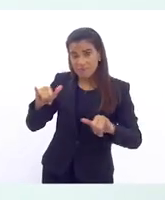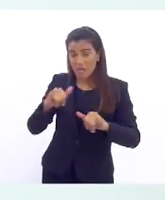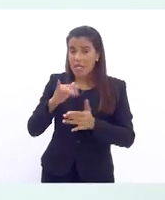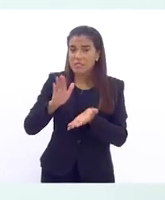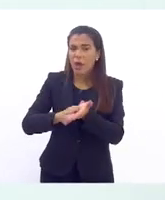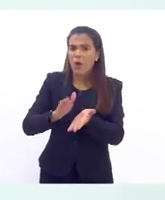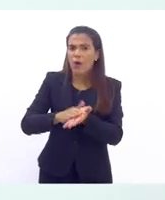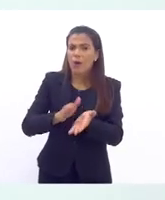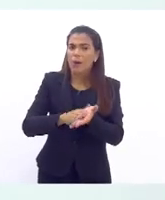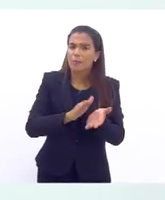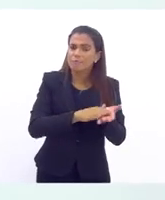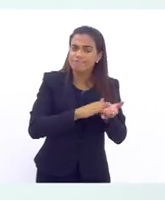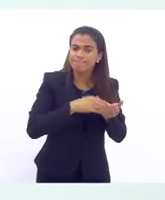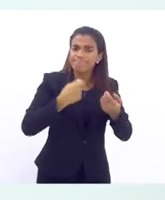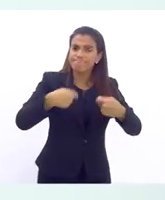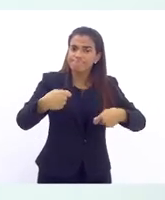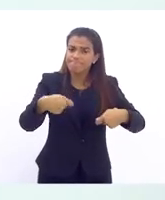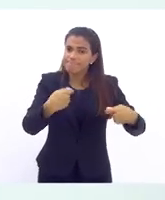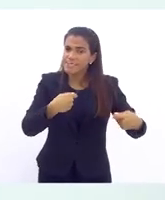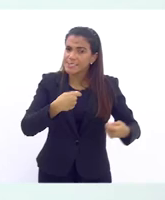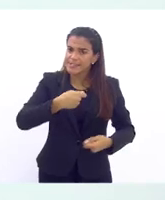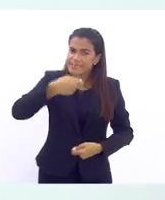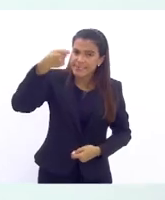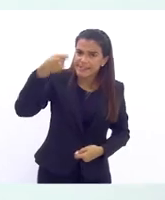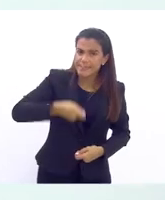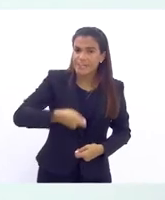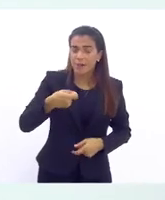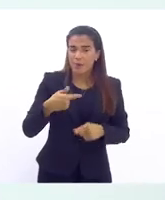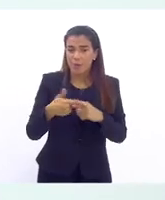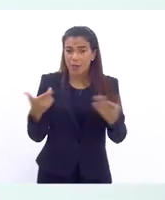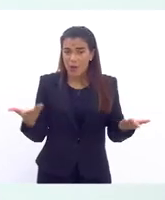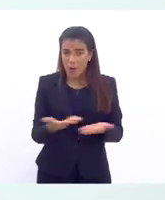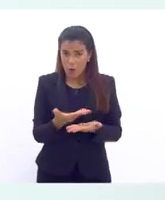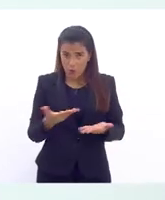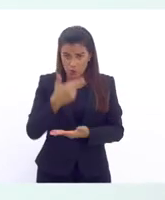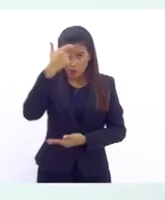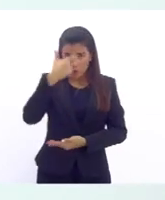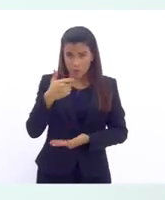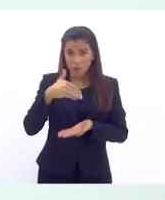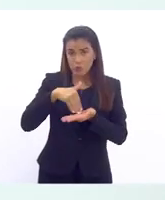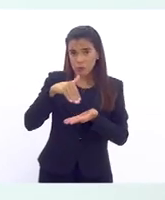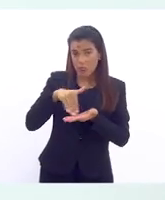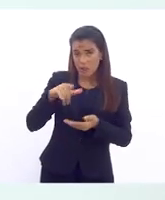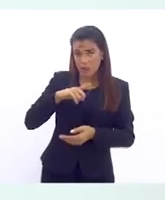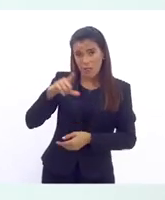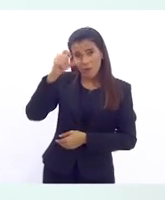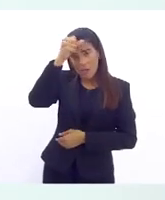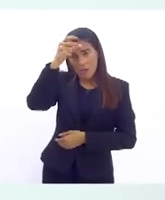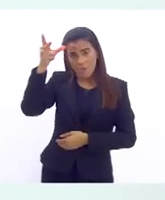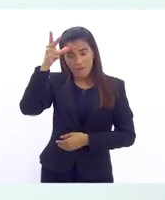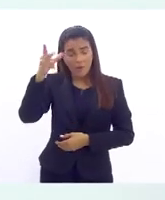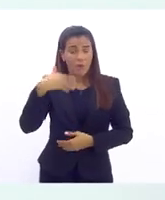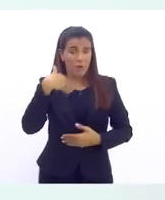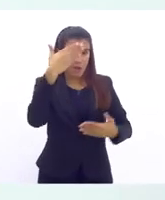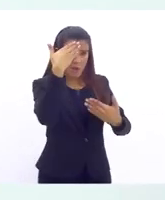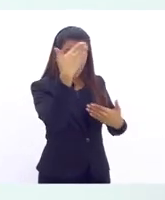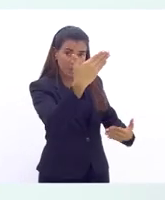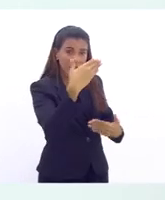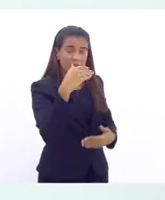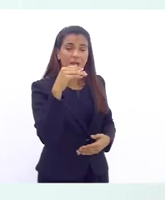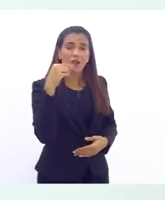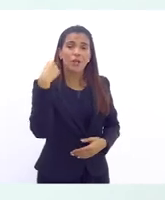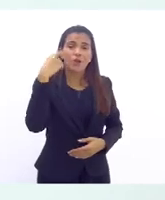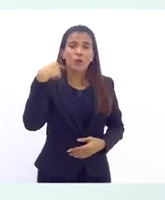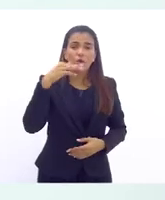ela tem que ser muito mais vimente né porque hoje eu estou secretária porque eu tenho uma prefeita E aí eu agradeço a Doutora Fernanda